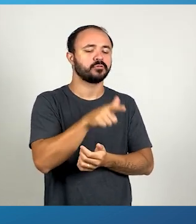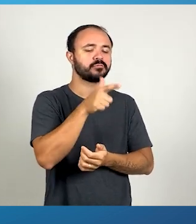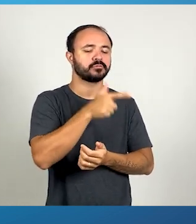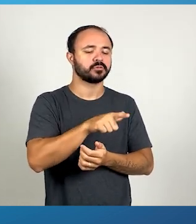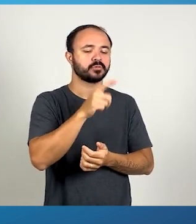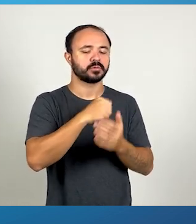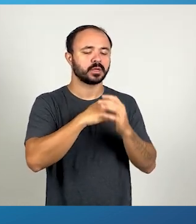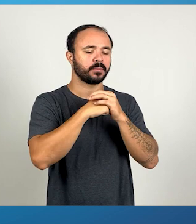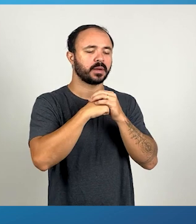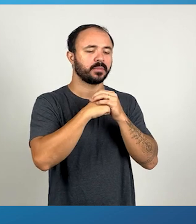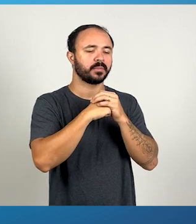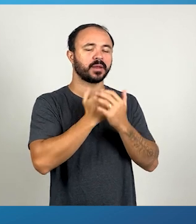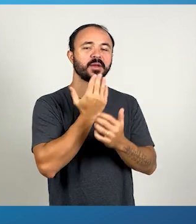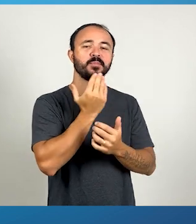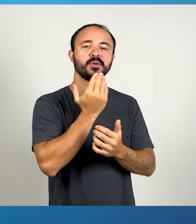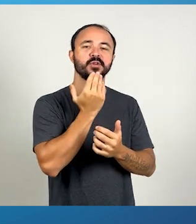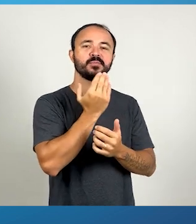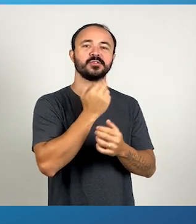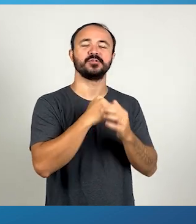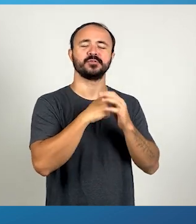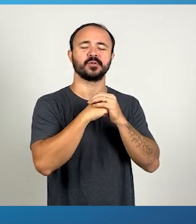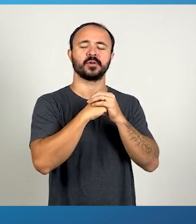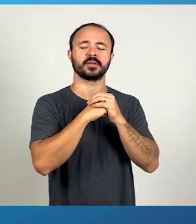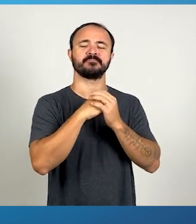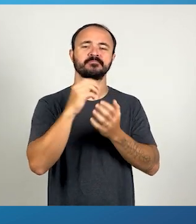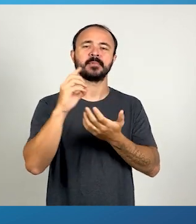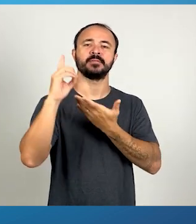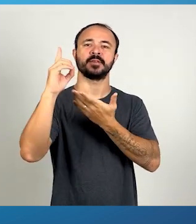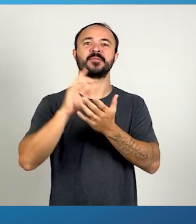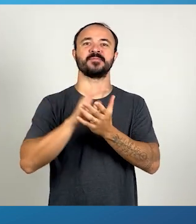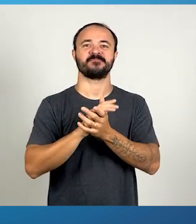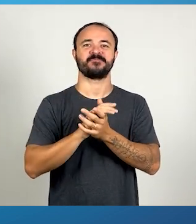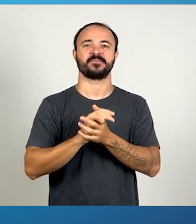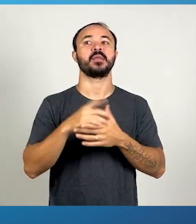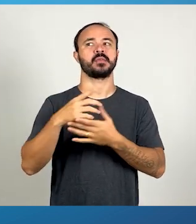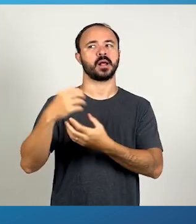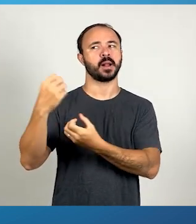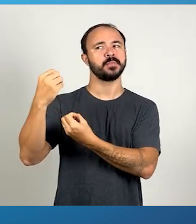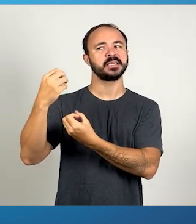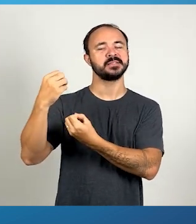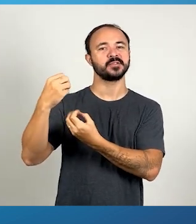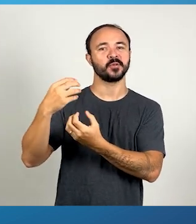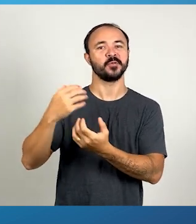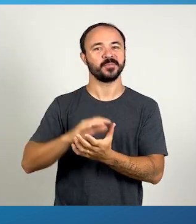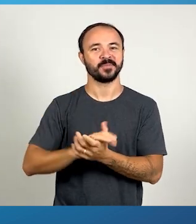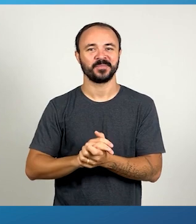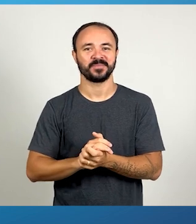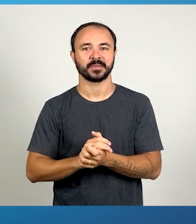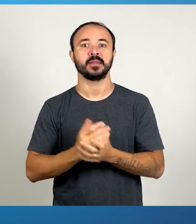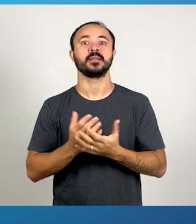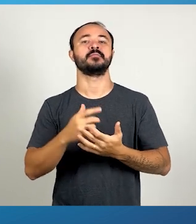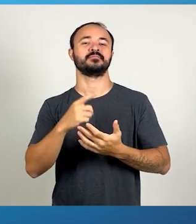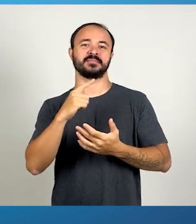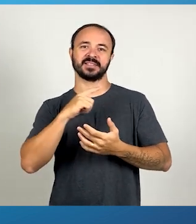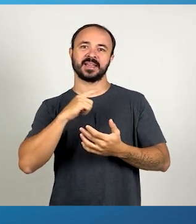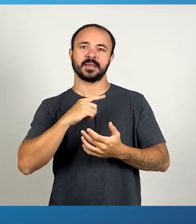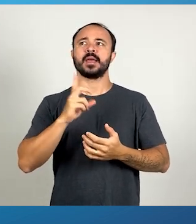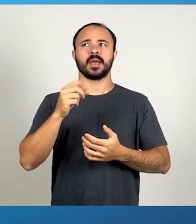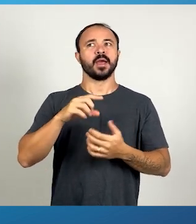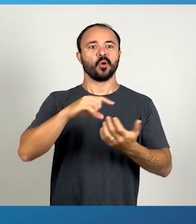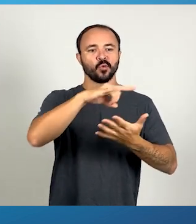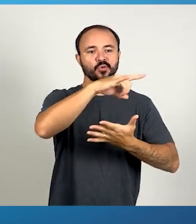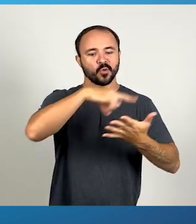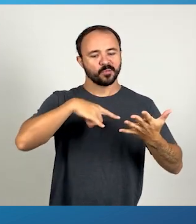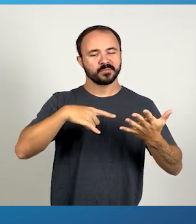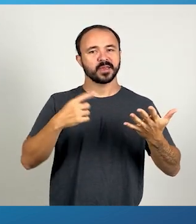a gente tem muito isso, essa contação de história é também um documento, né, que nos ajuda a compreender